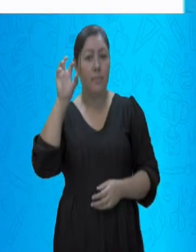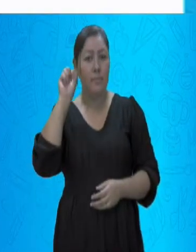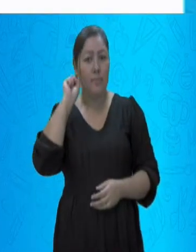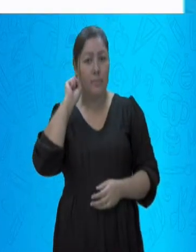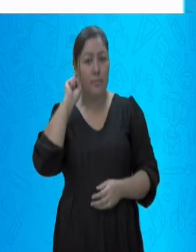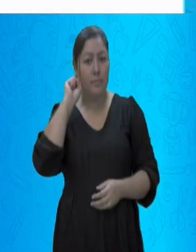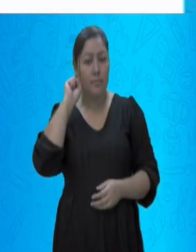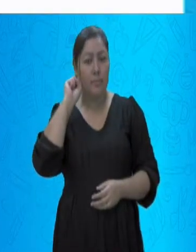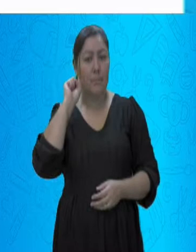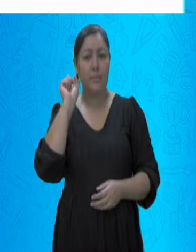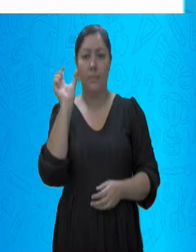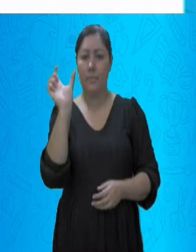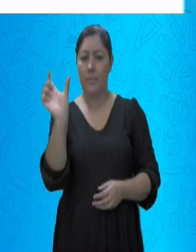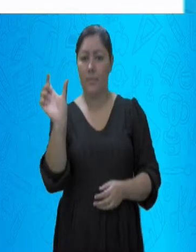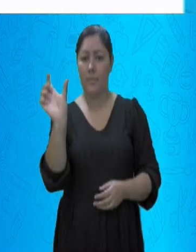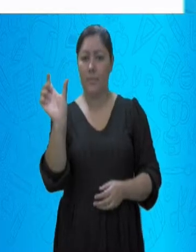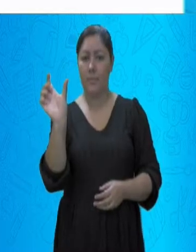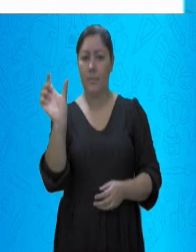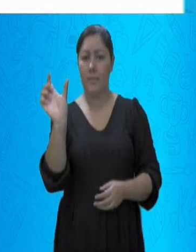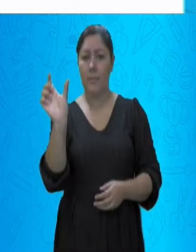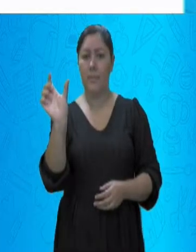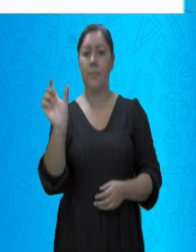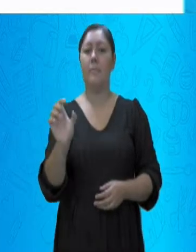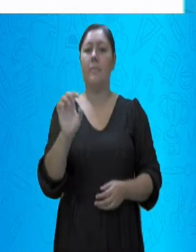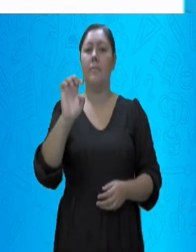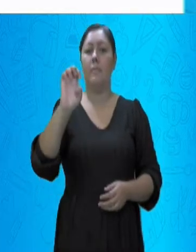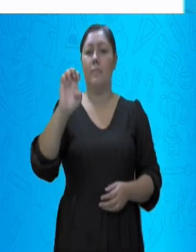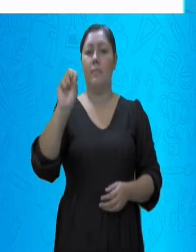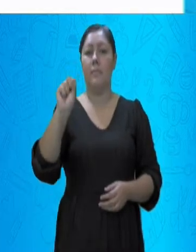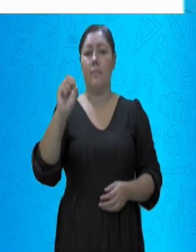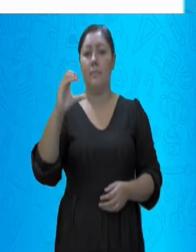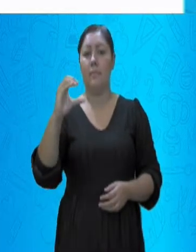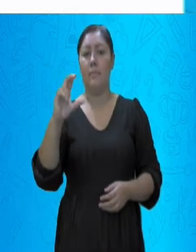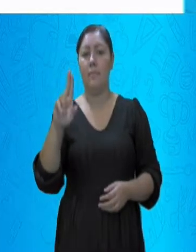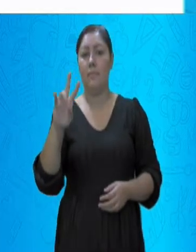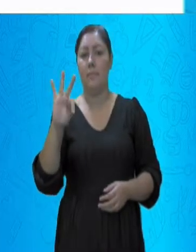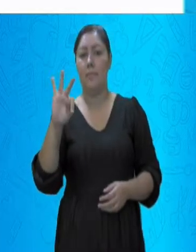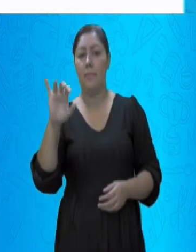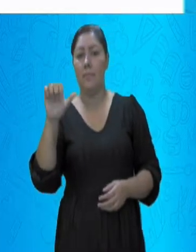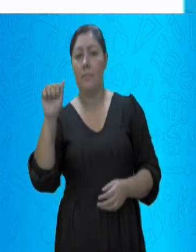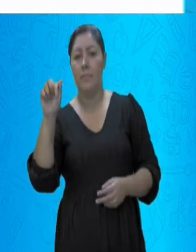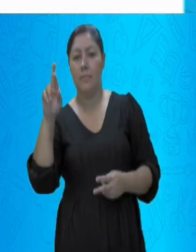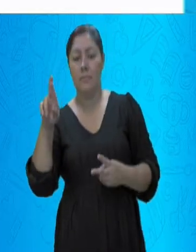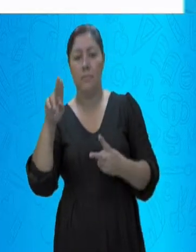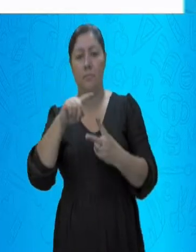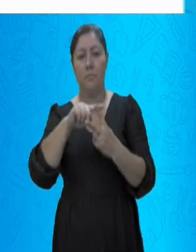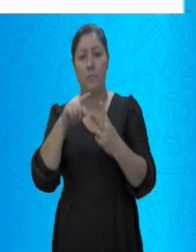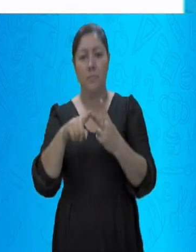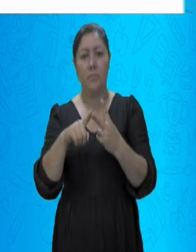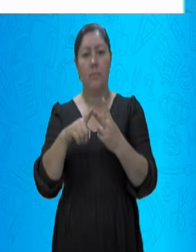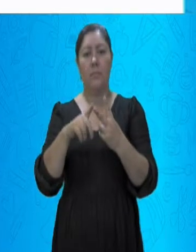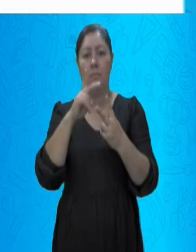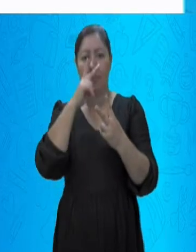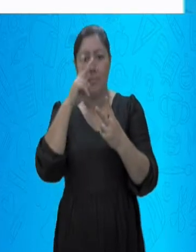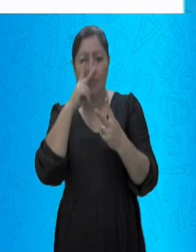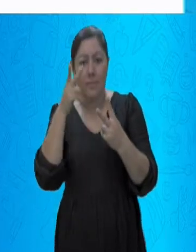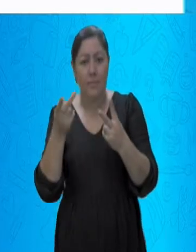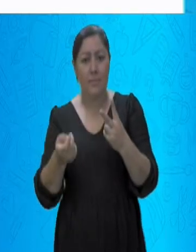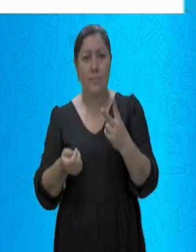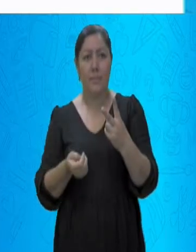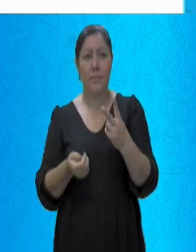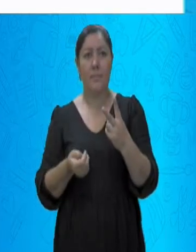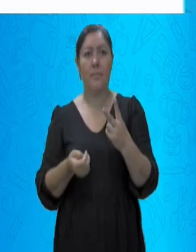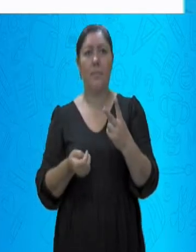a palavra escutar. Eu posso colocá-las na frase, nas duas frases que são as mesmas